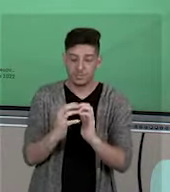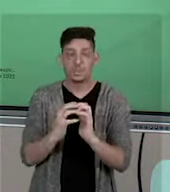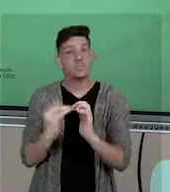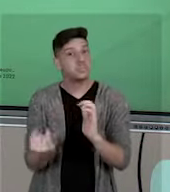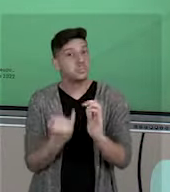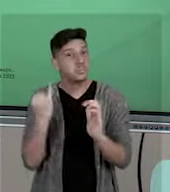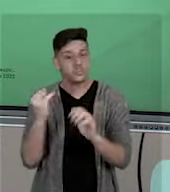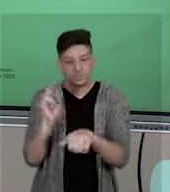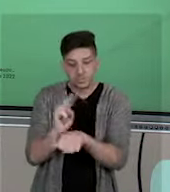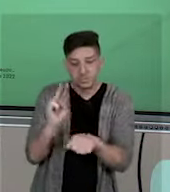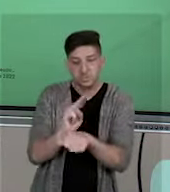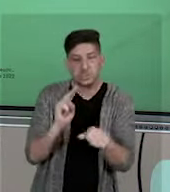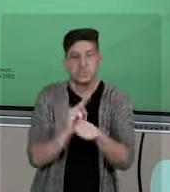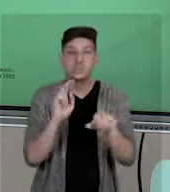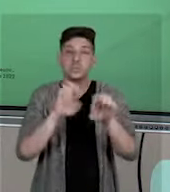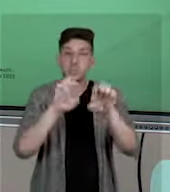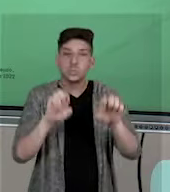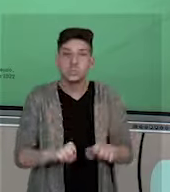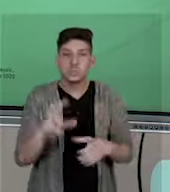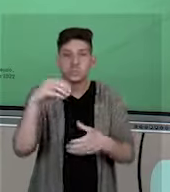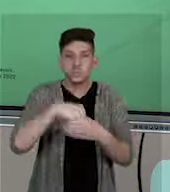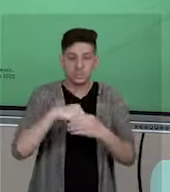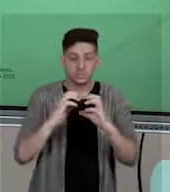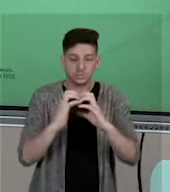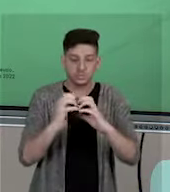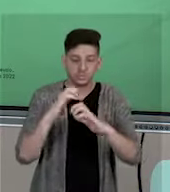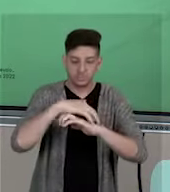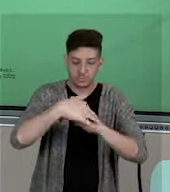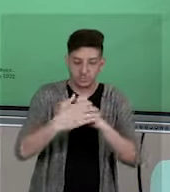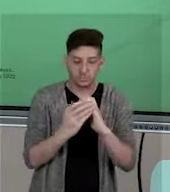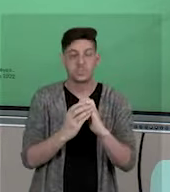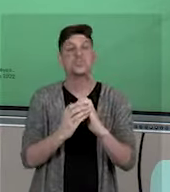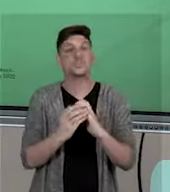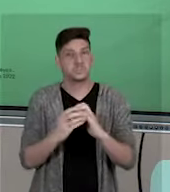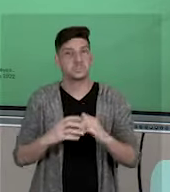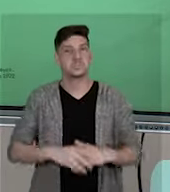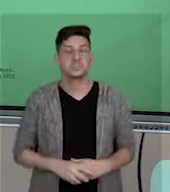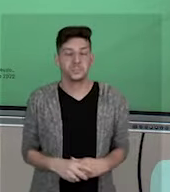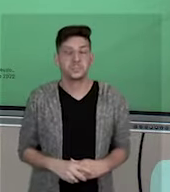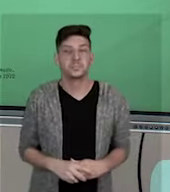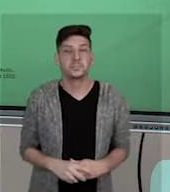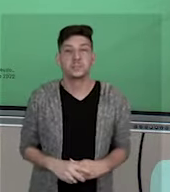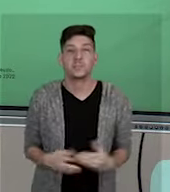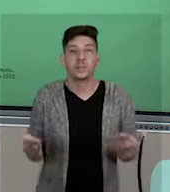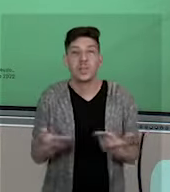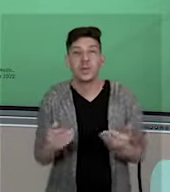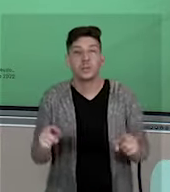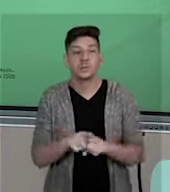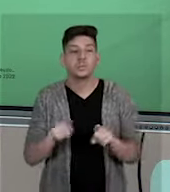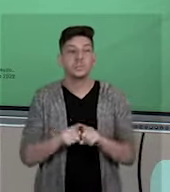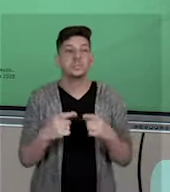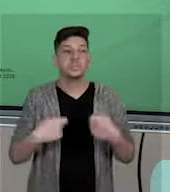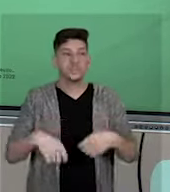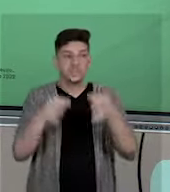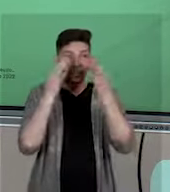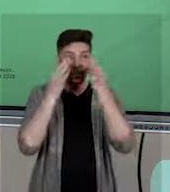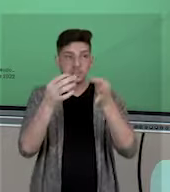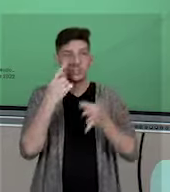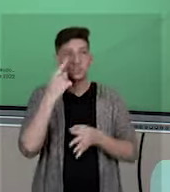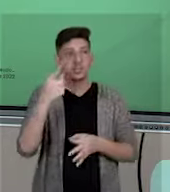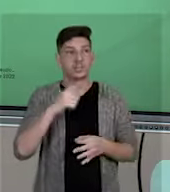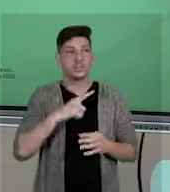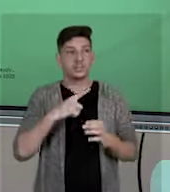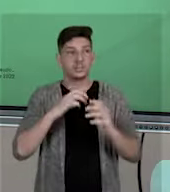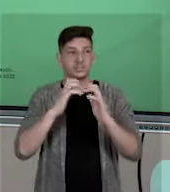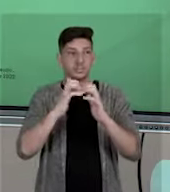ali dentro da caixa craniana, de todo o nosso encéfalo. Agora a gente tem que visualizar nessa imagem, olha só, a